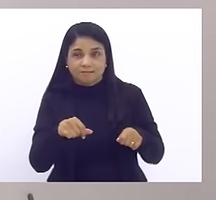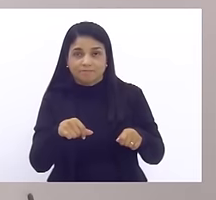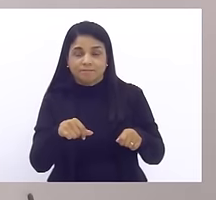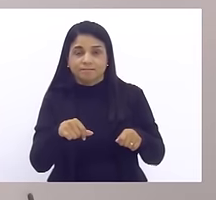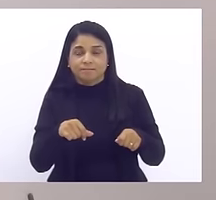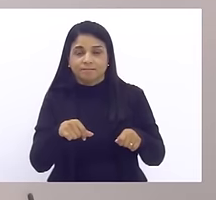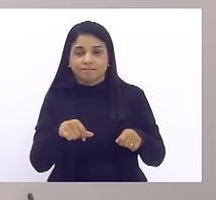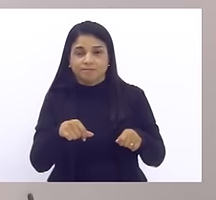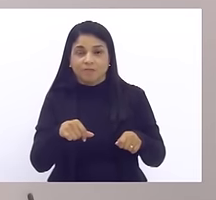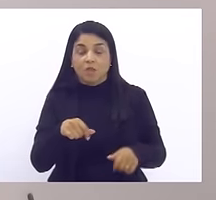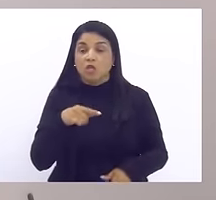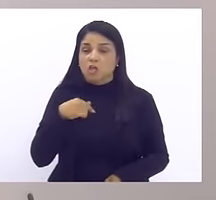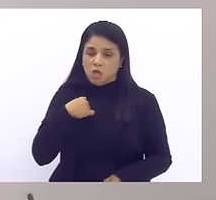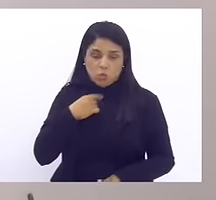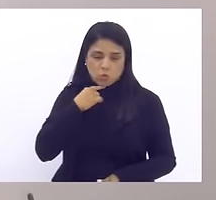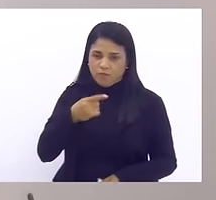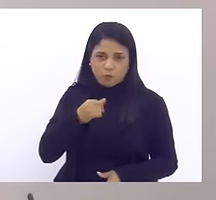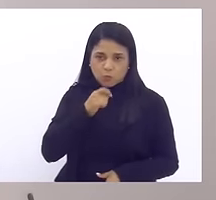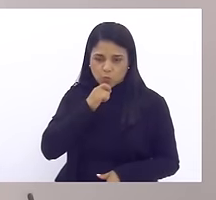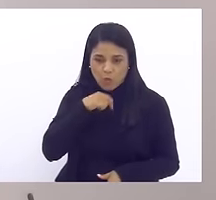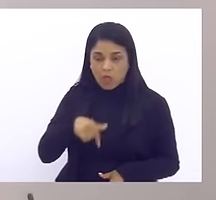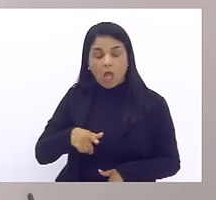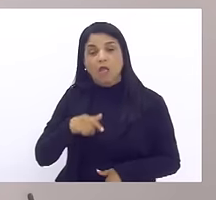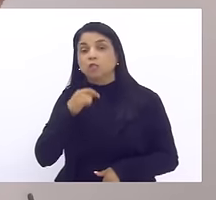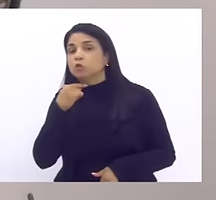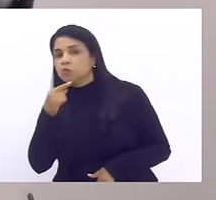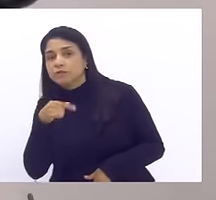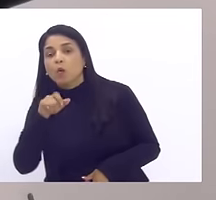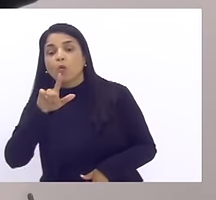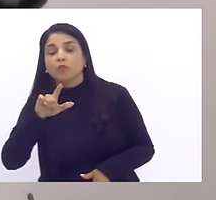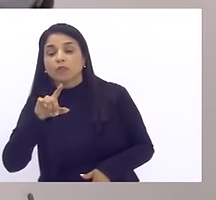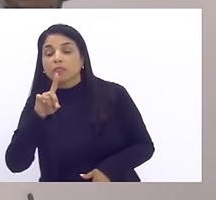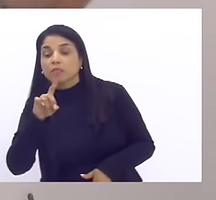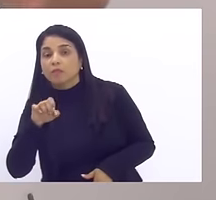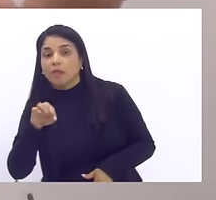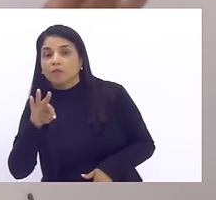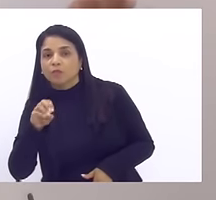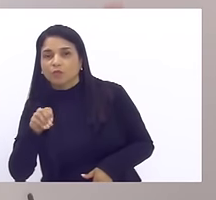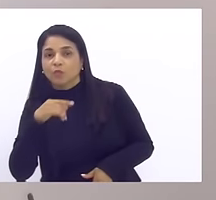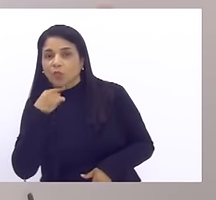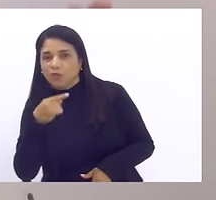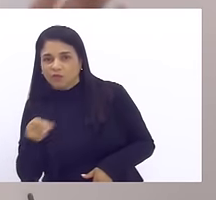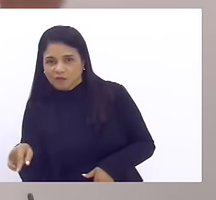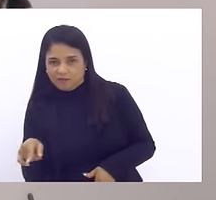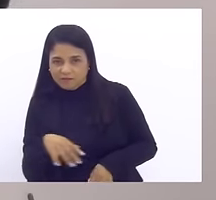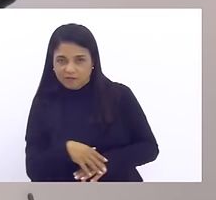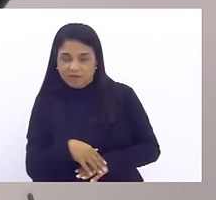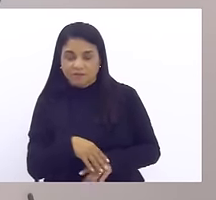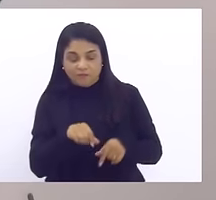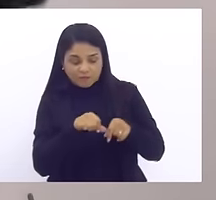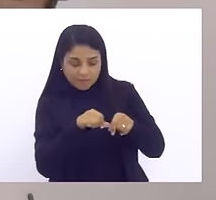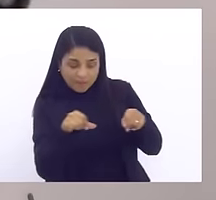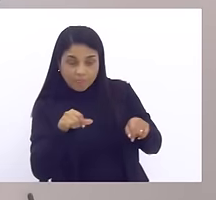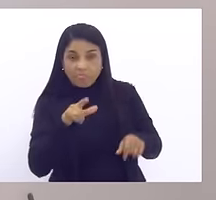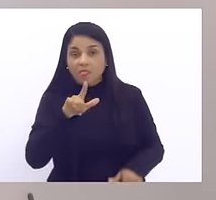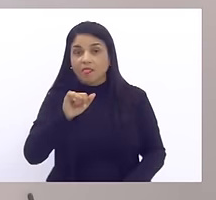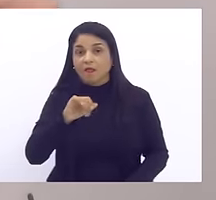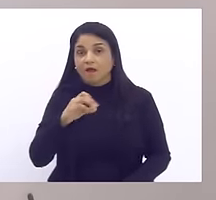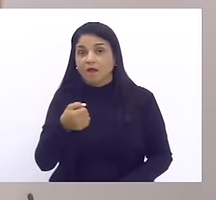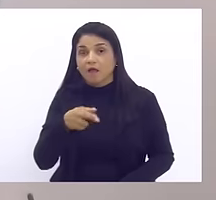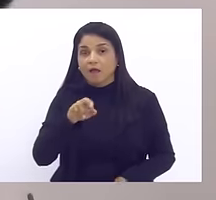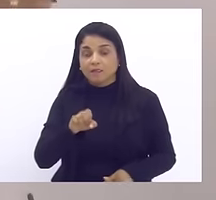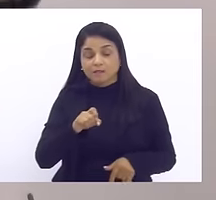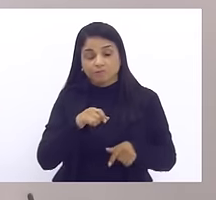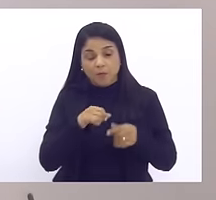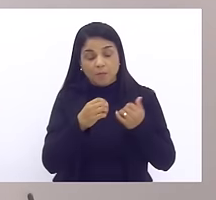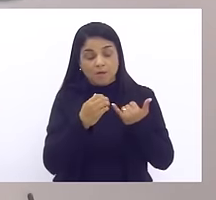quem tá com dúvida disso é o dedo vou falar de novo para a senhora o lacre é realizado para preservar a integridade